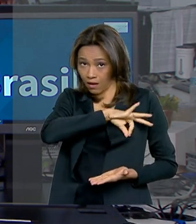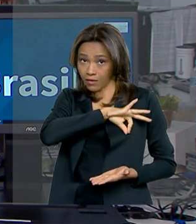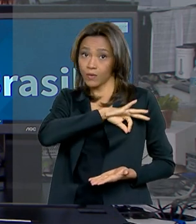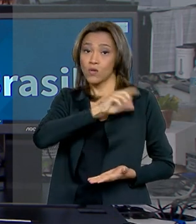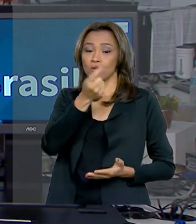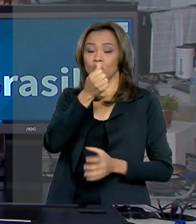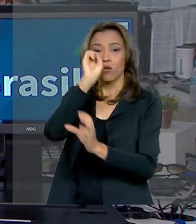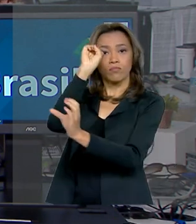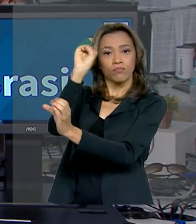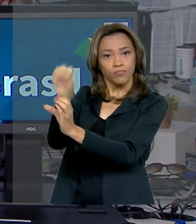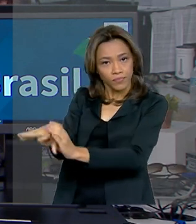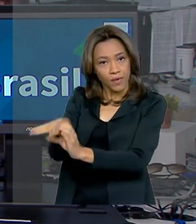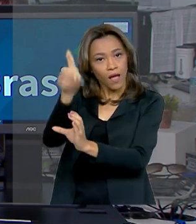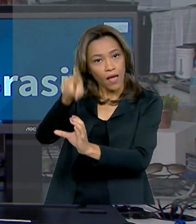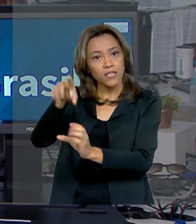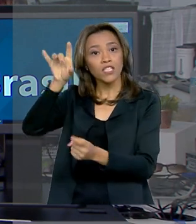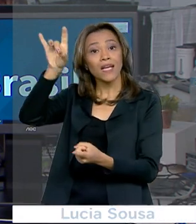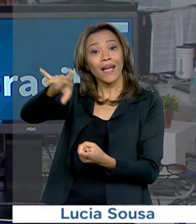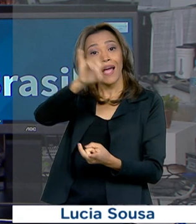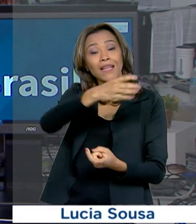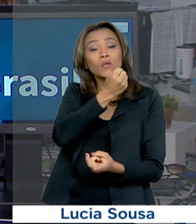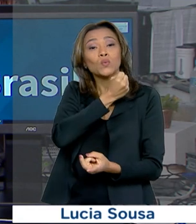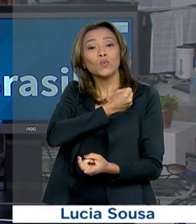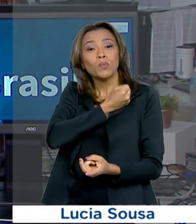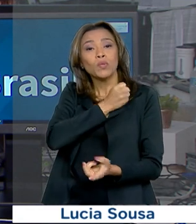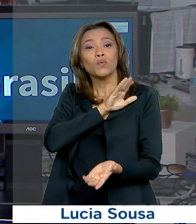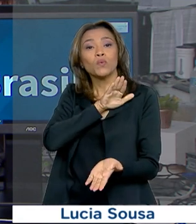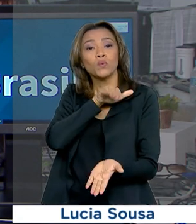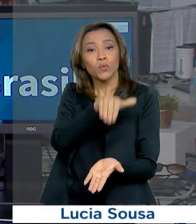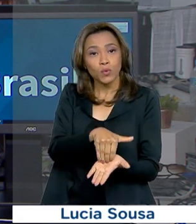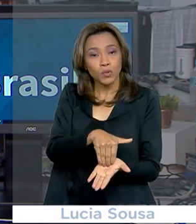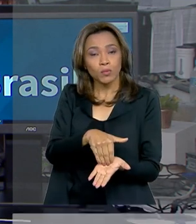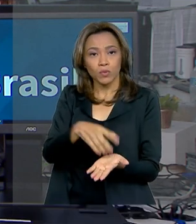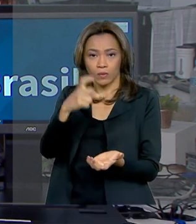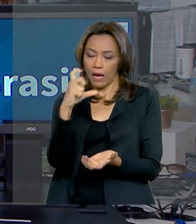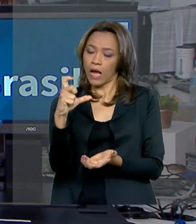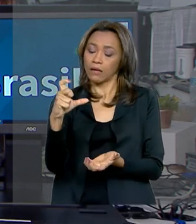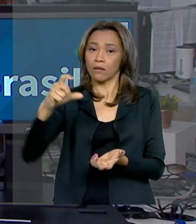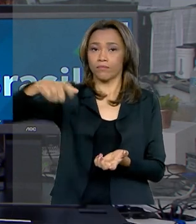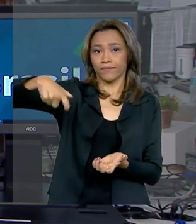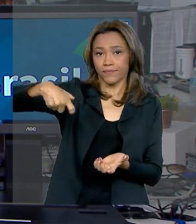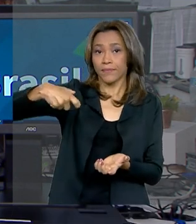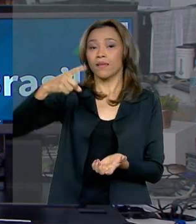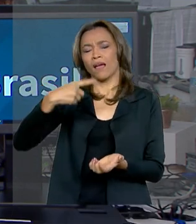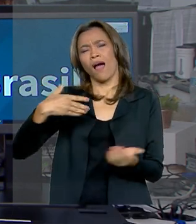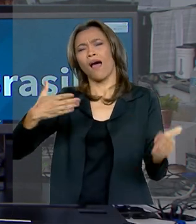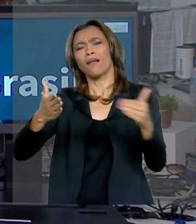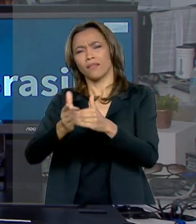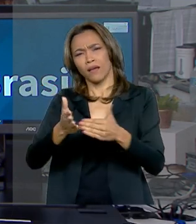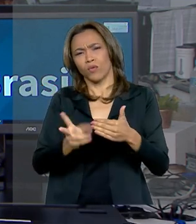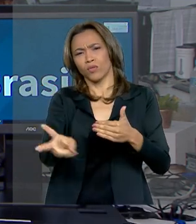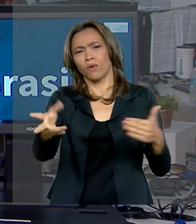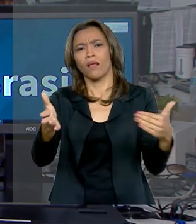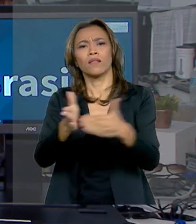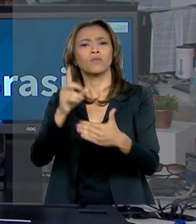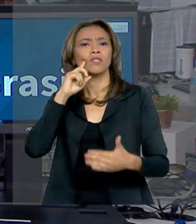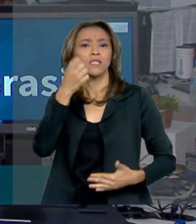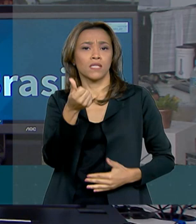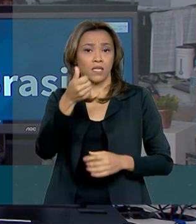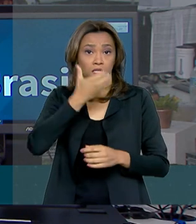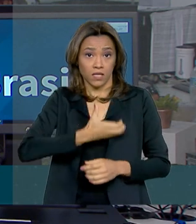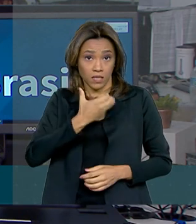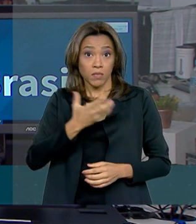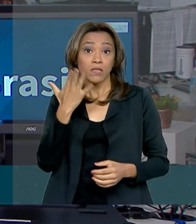depósitos serão feitos de acordo com o número final dos benefícios e seguem até o dia 6 de dezembro é possível consultar o valor